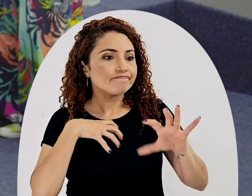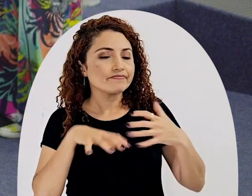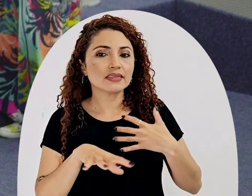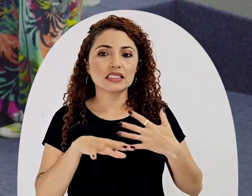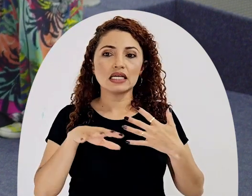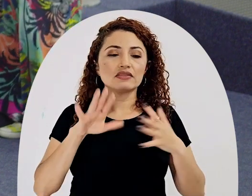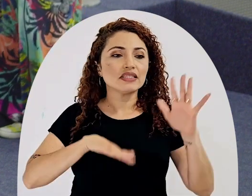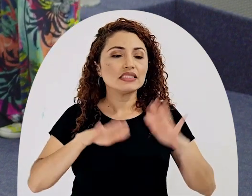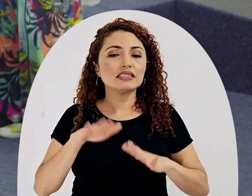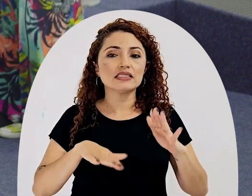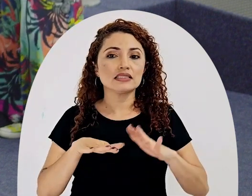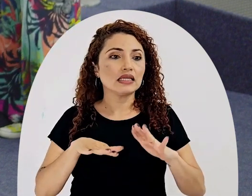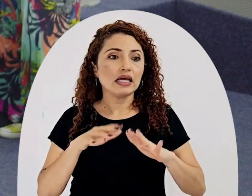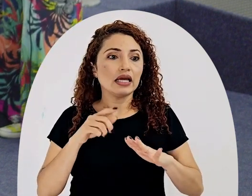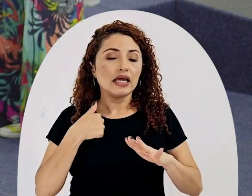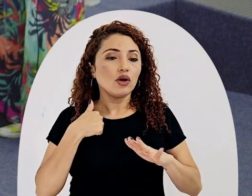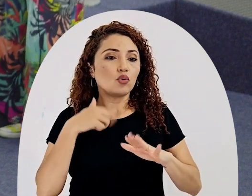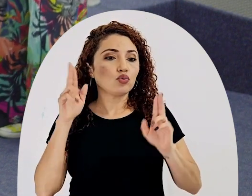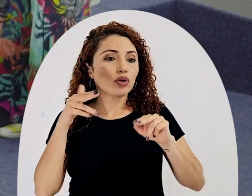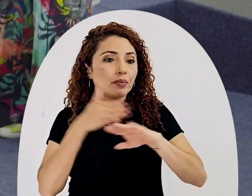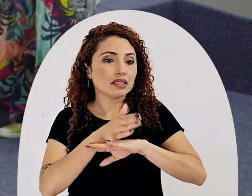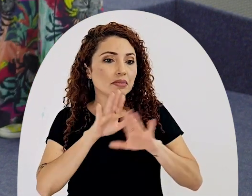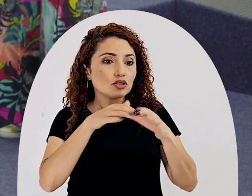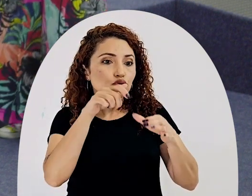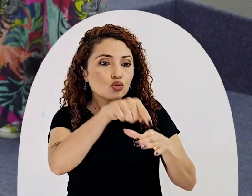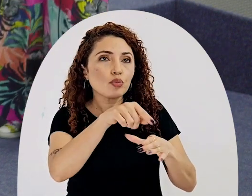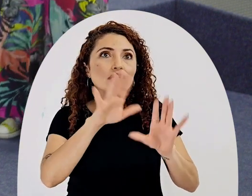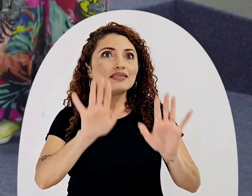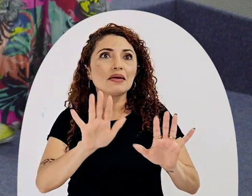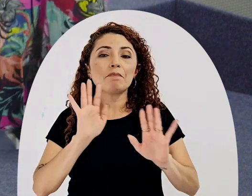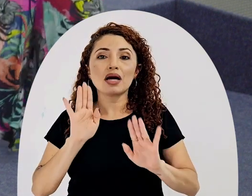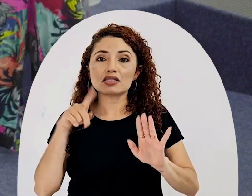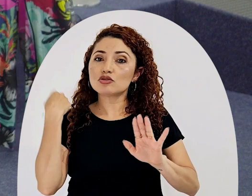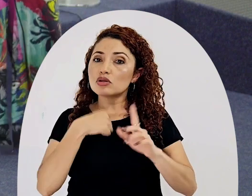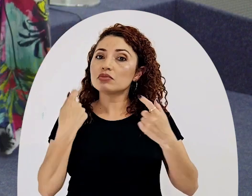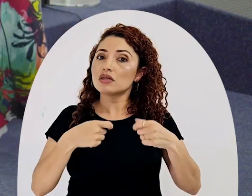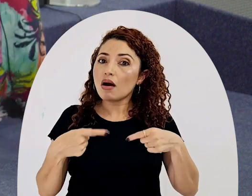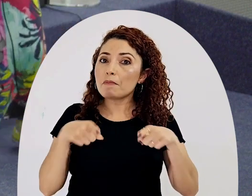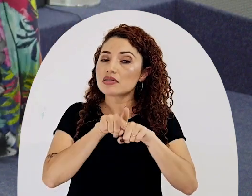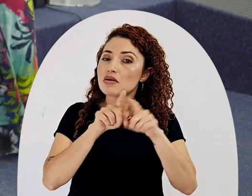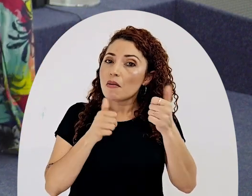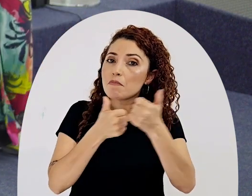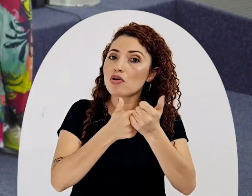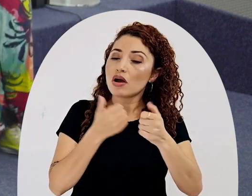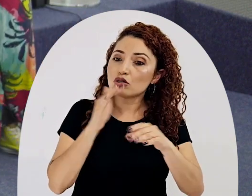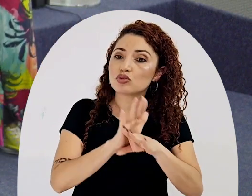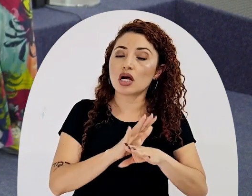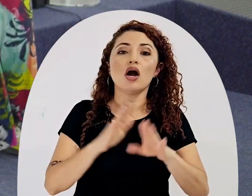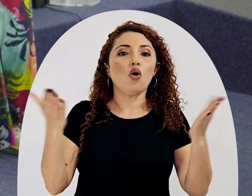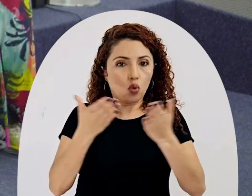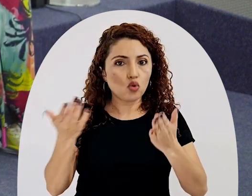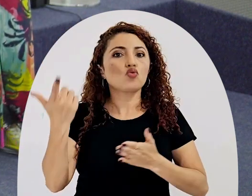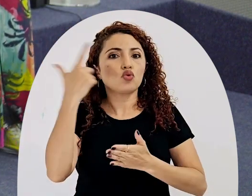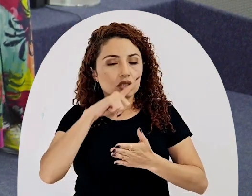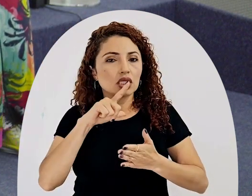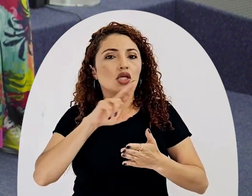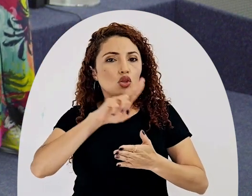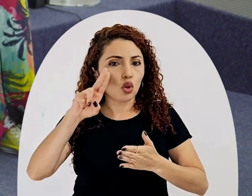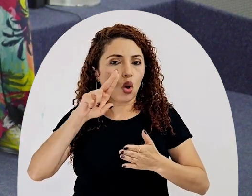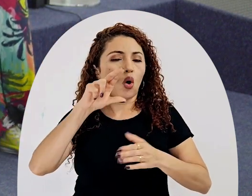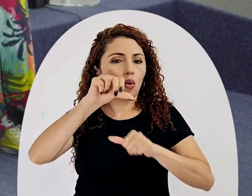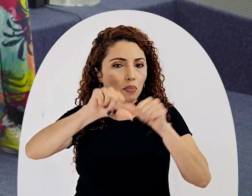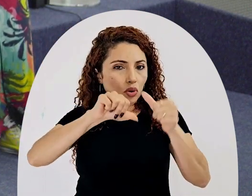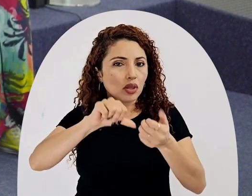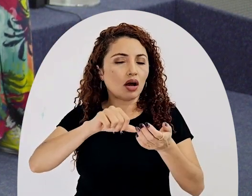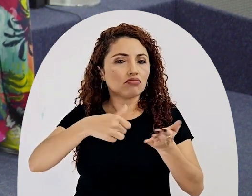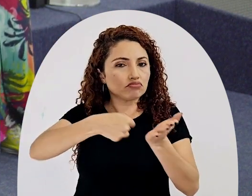mesmo, mas a gente tem que ser aliado. Eu hoje que estou com outro nome, tem lá no meu documento, nome e gênero, com quem eu me